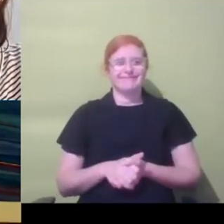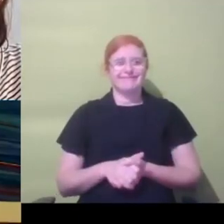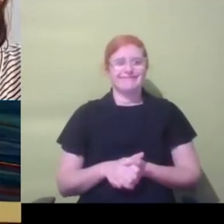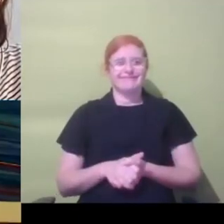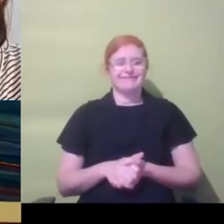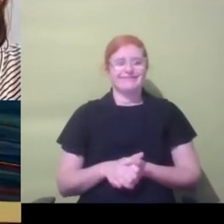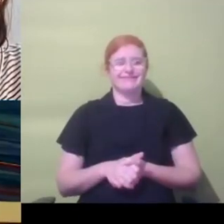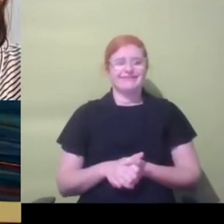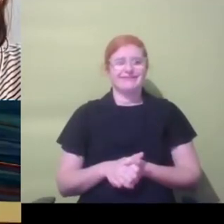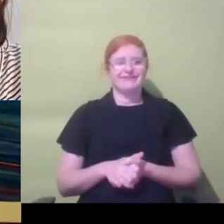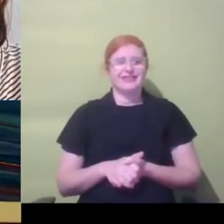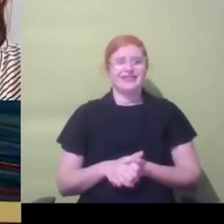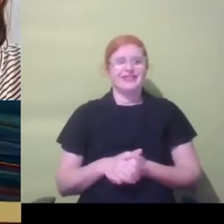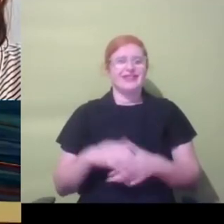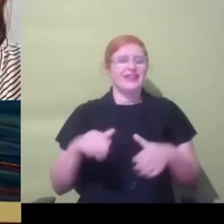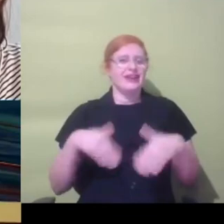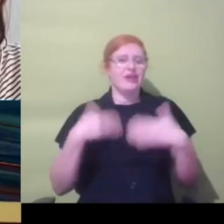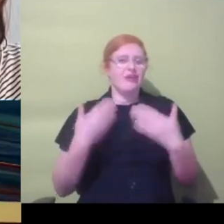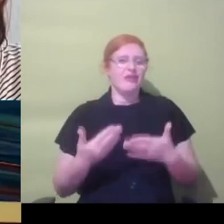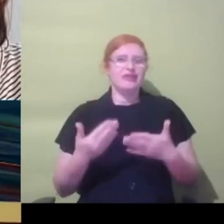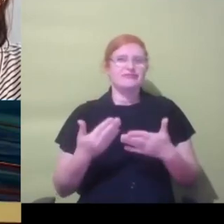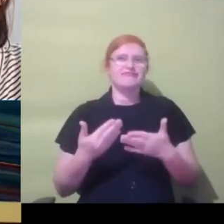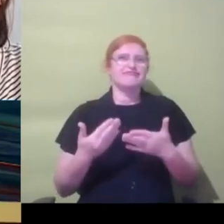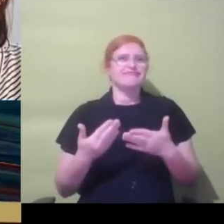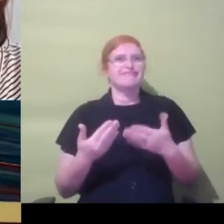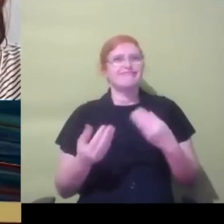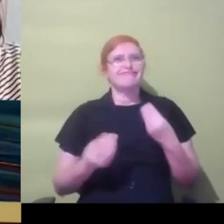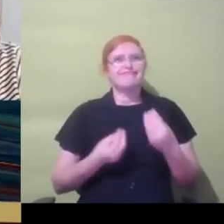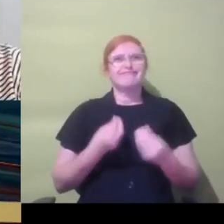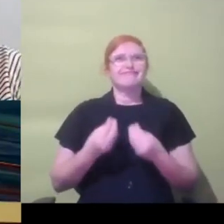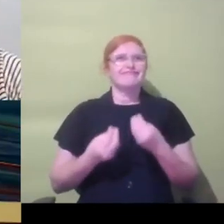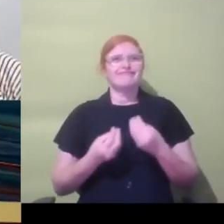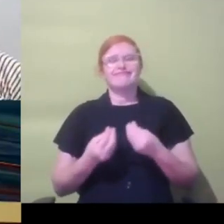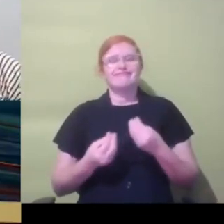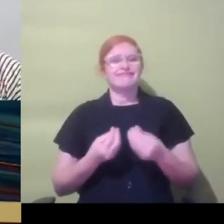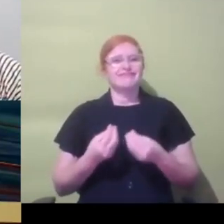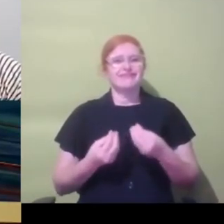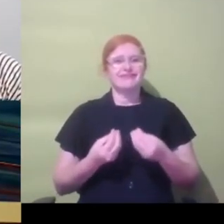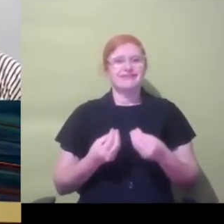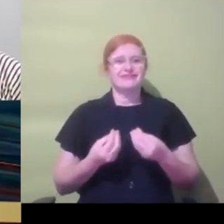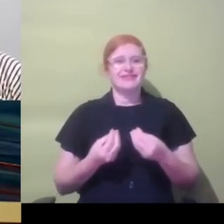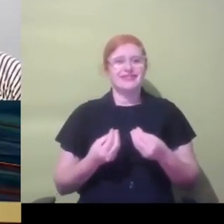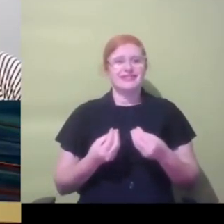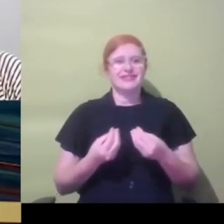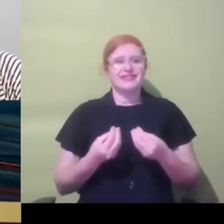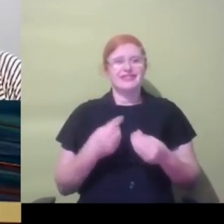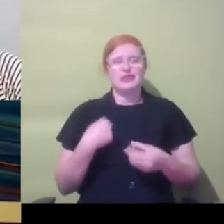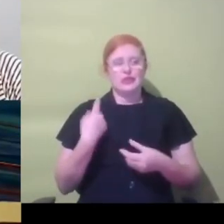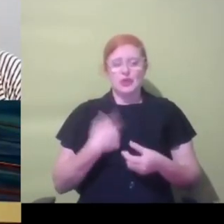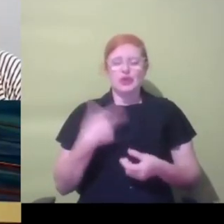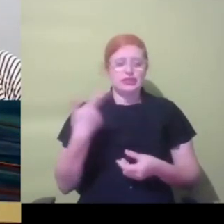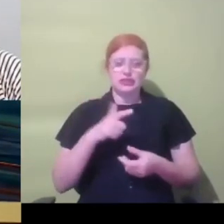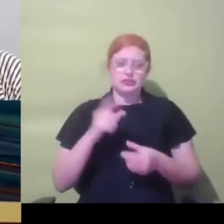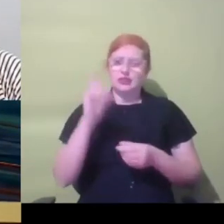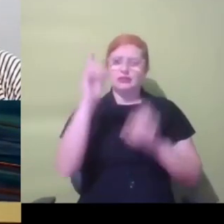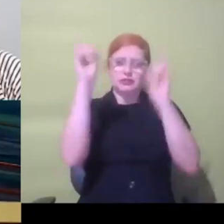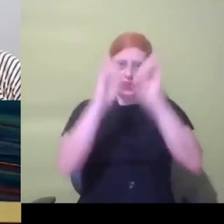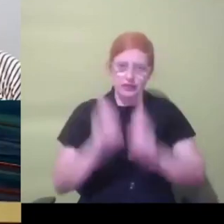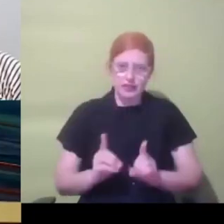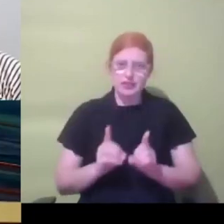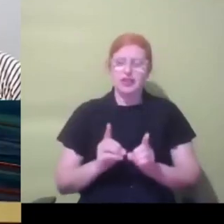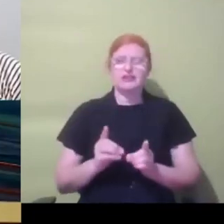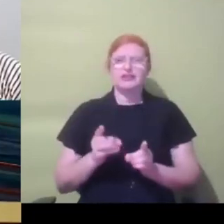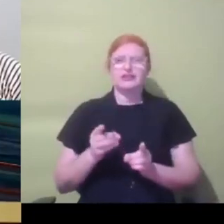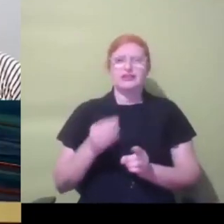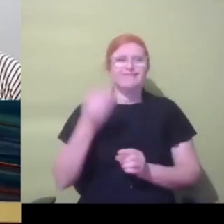quando tá ausente, a gente fica... Nós que não somos pessoas com deficiência, não temos